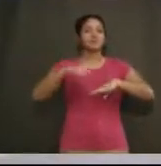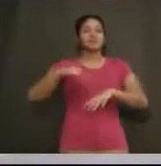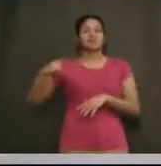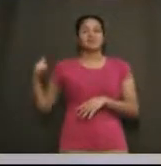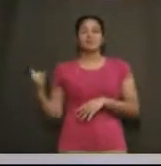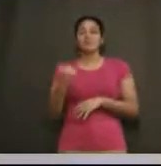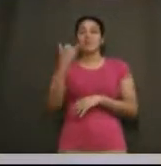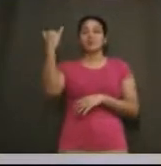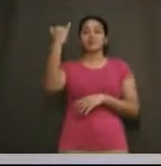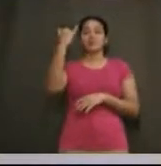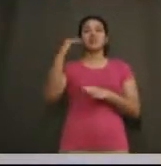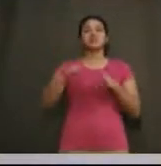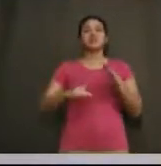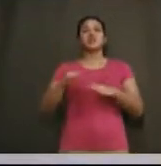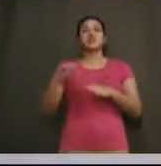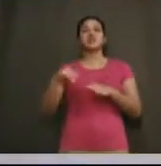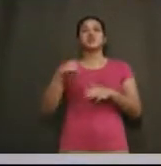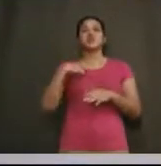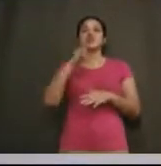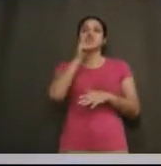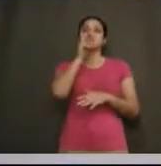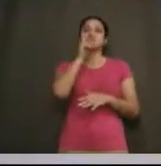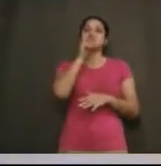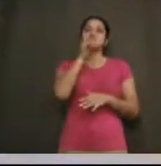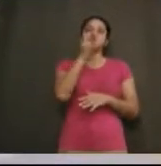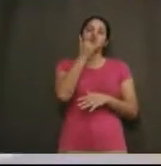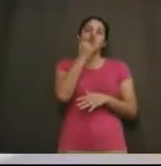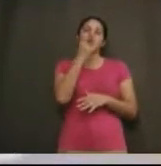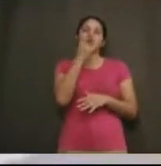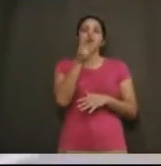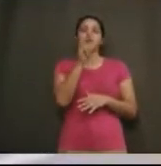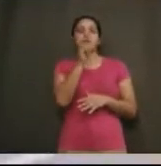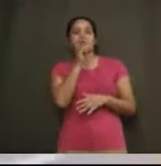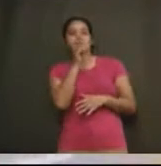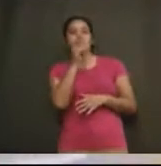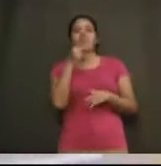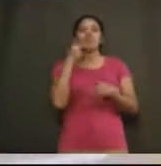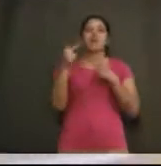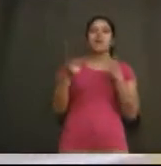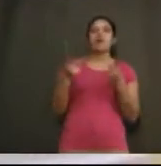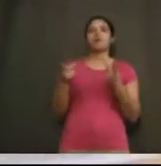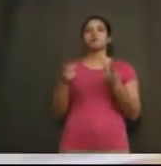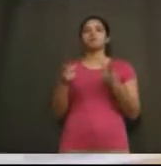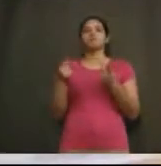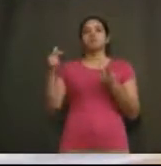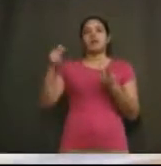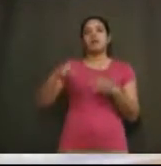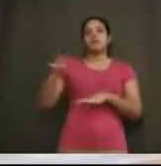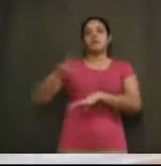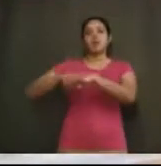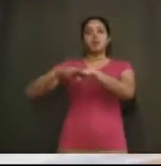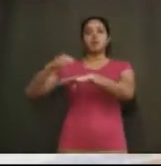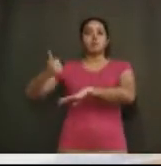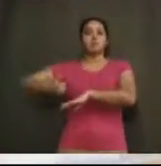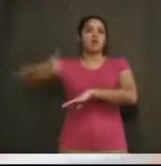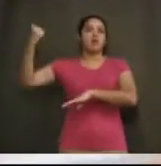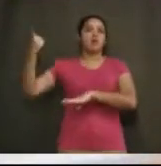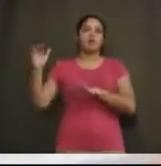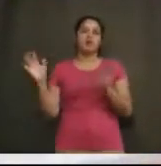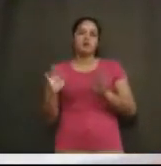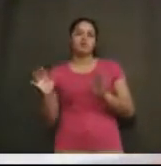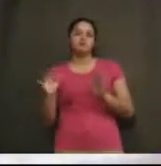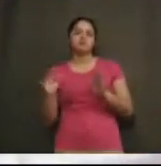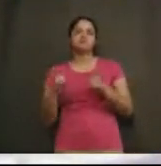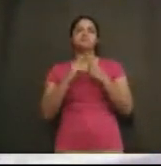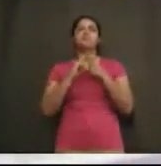Isso não é um marqueteiro fazendo propaganda, não. Eu sou um pouco marqueteiro, mas não é. Isso é um fato que qualquer um vai dizer, vai confirmar para vocês. Matemática